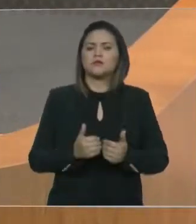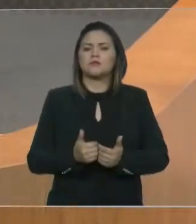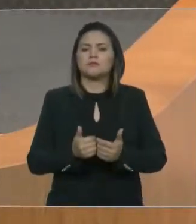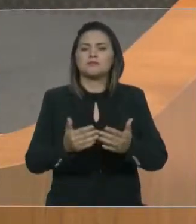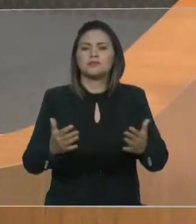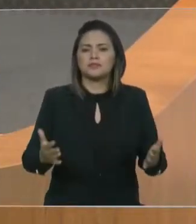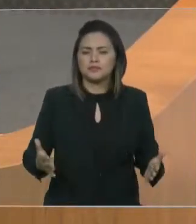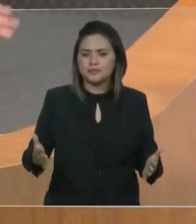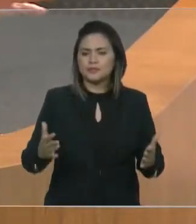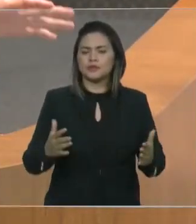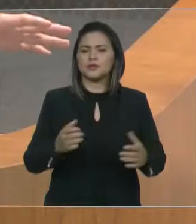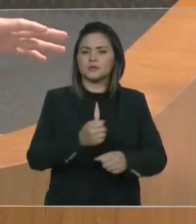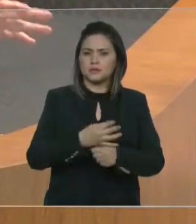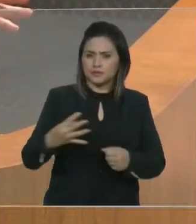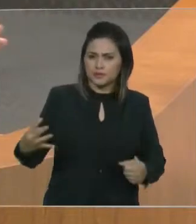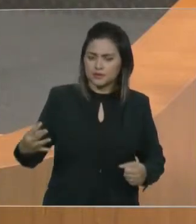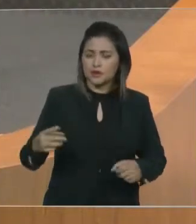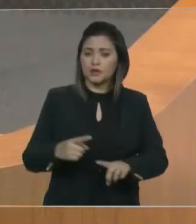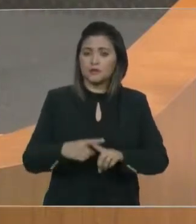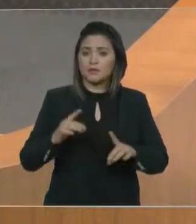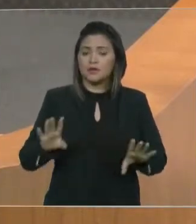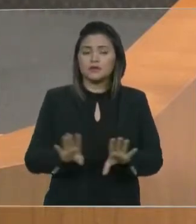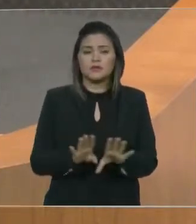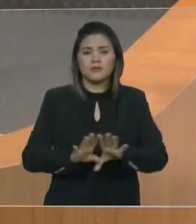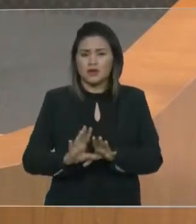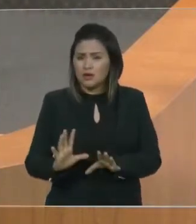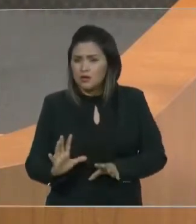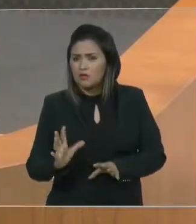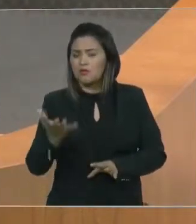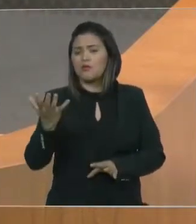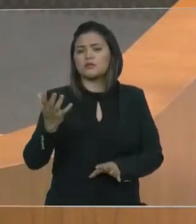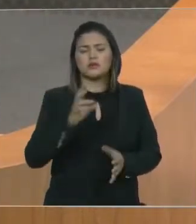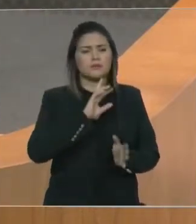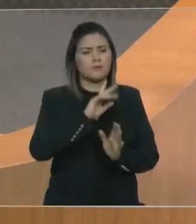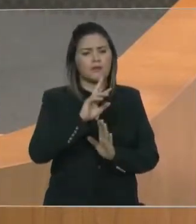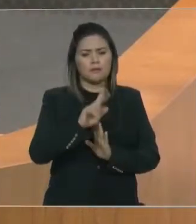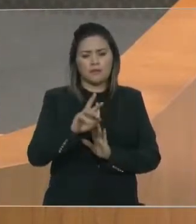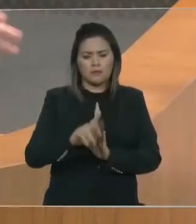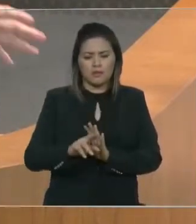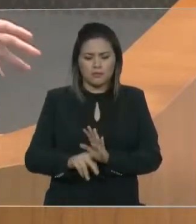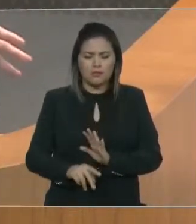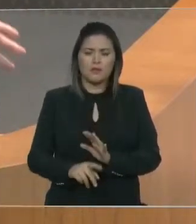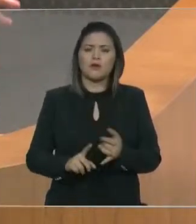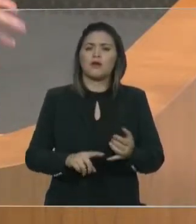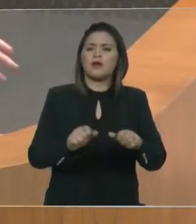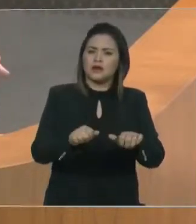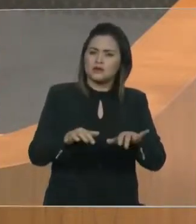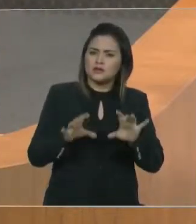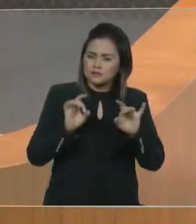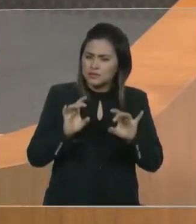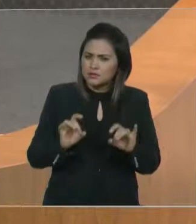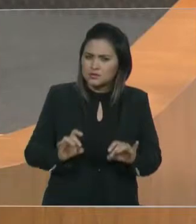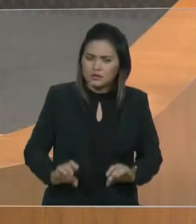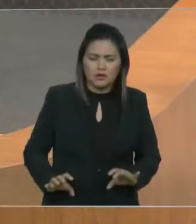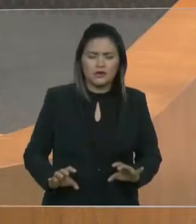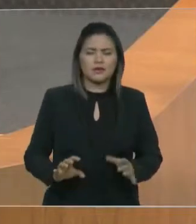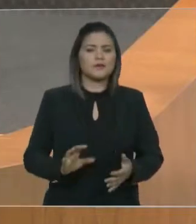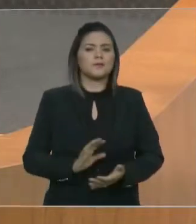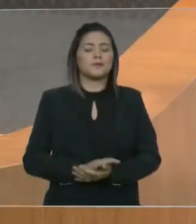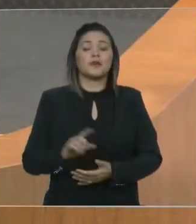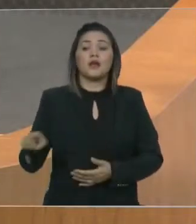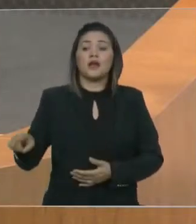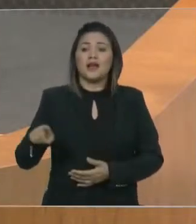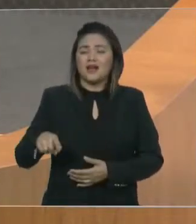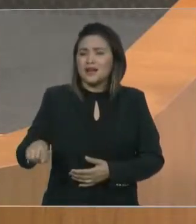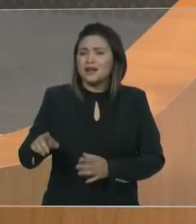legislatura, mas, sobretudo, eventos que nós fazemos aqui, como que propomos como deputados, e que eles estão aqui, elas estão aqui a nos